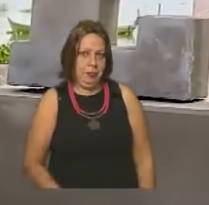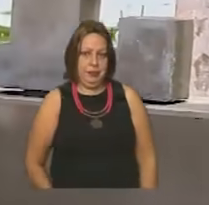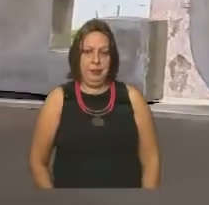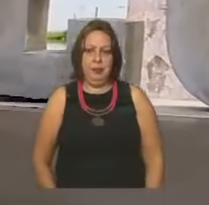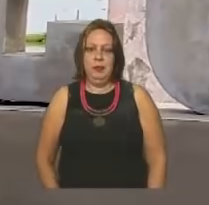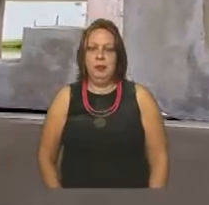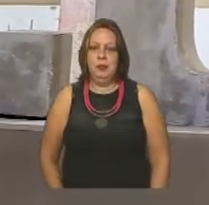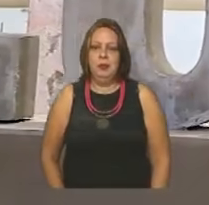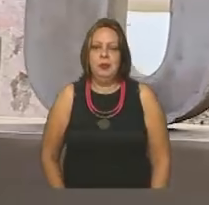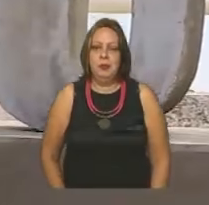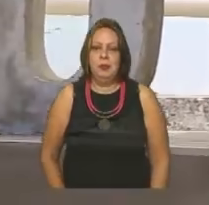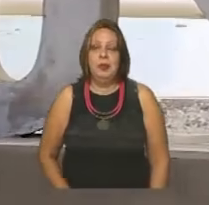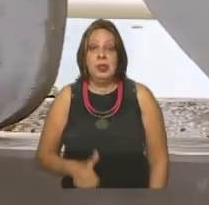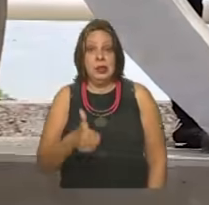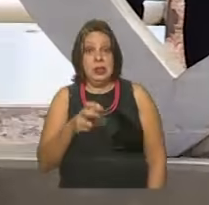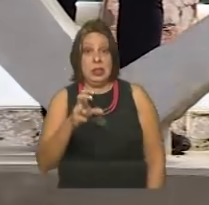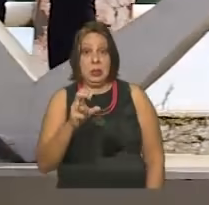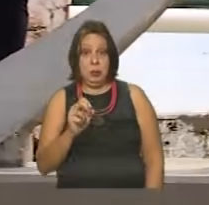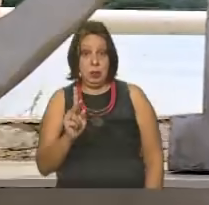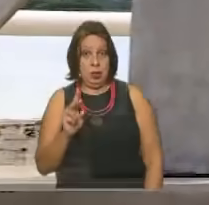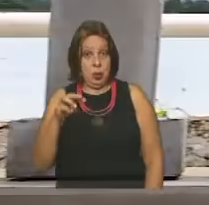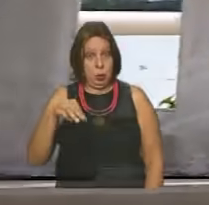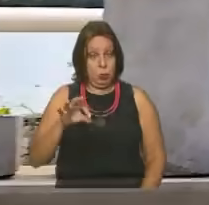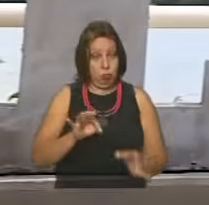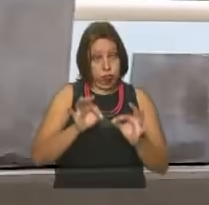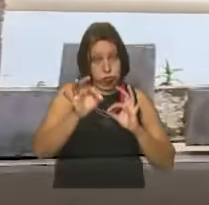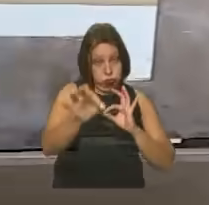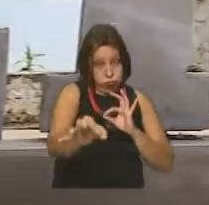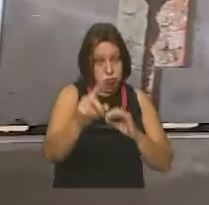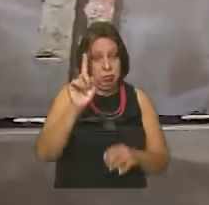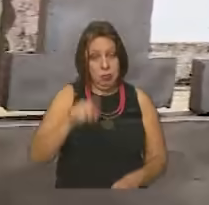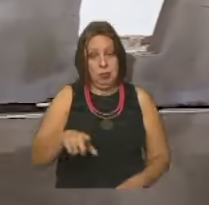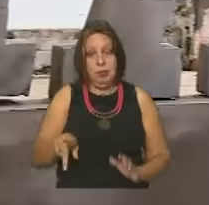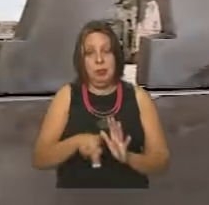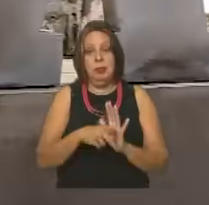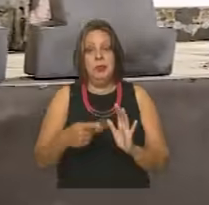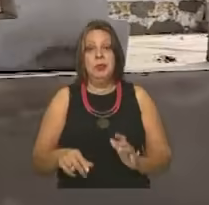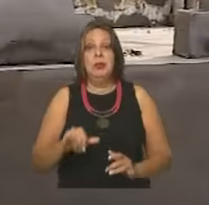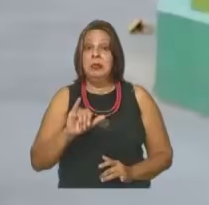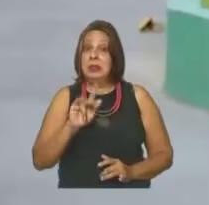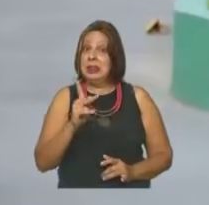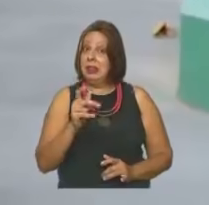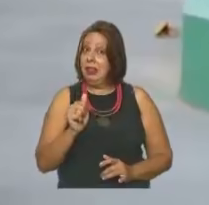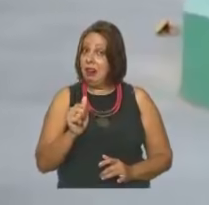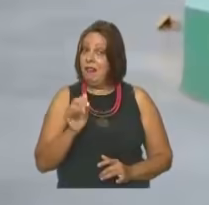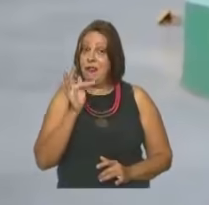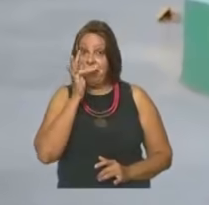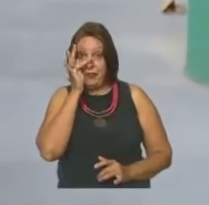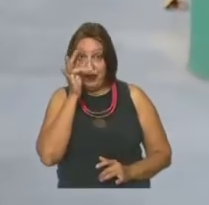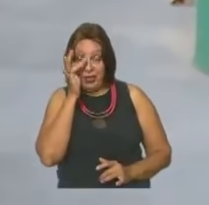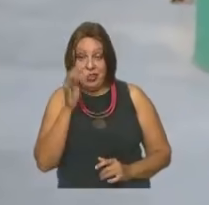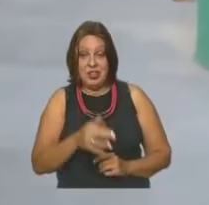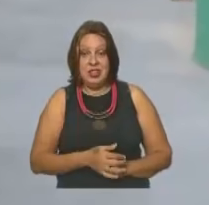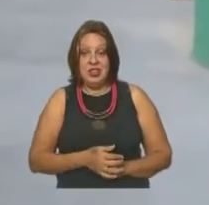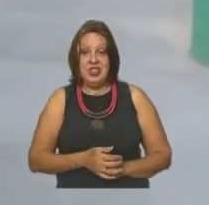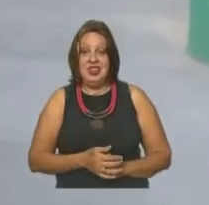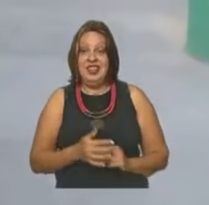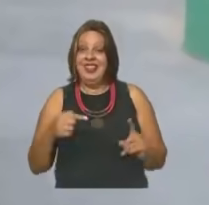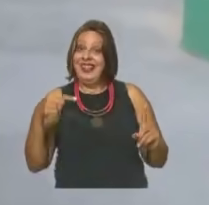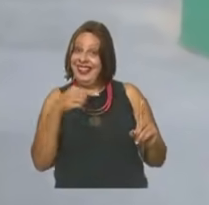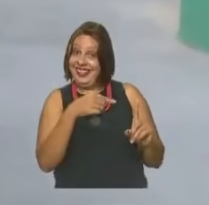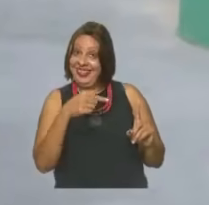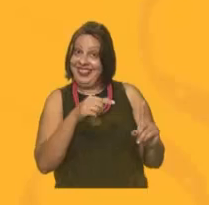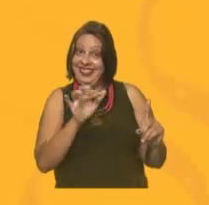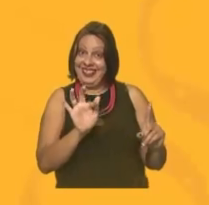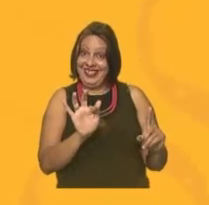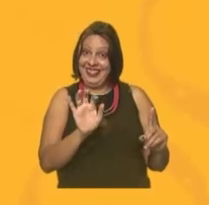A quase 150 quilômetros da capital sergipana fica a cidade de Ilha das Flores. O Caju Cap veio conhecer a Fernanda, contemplada